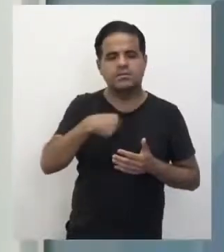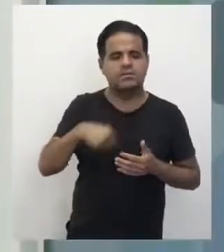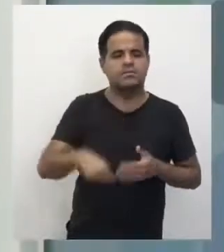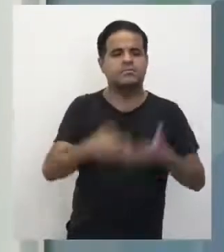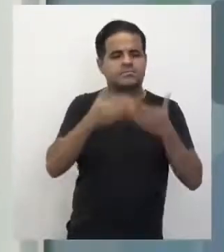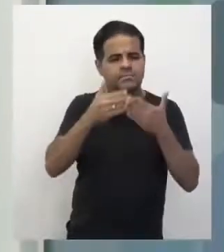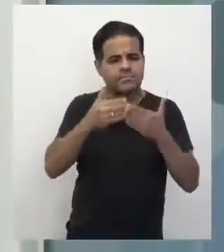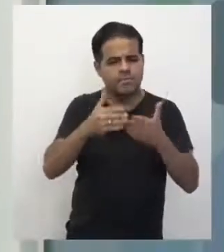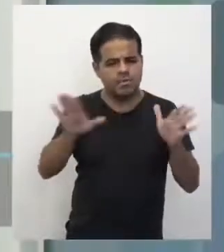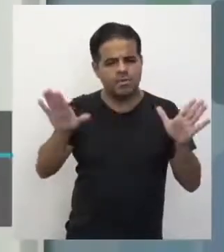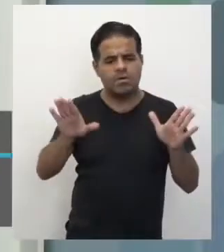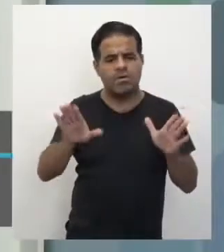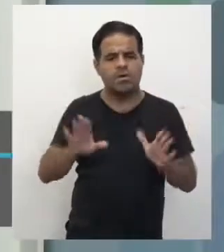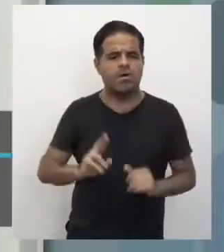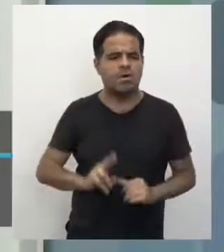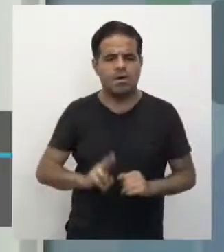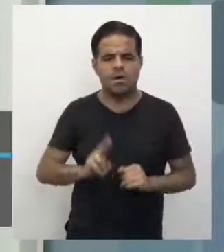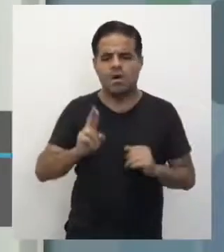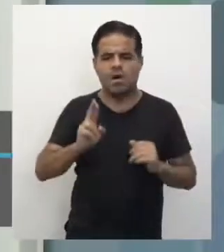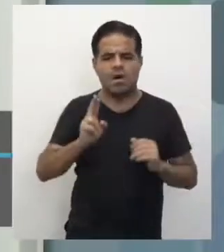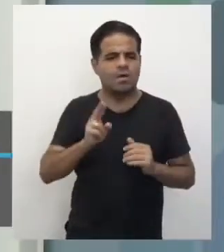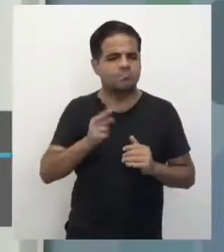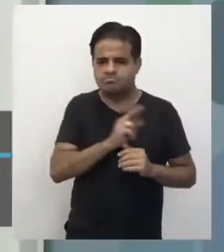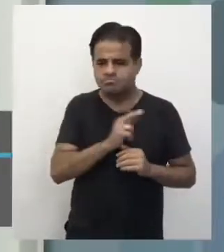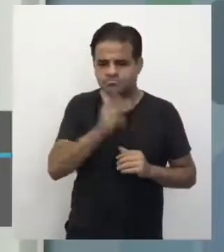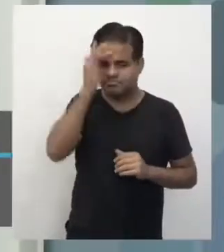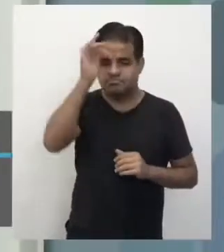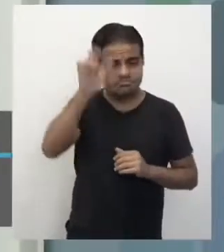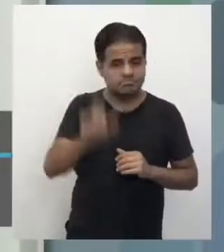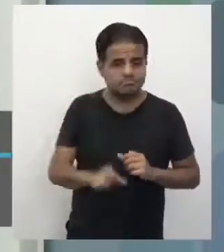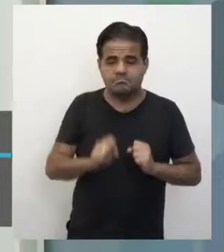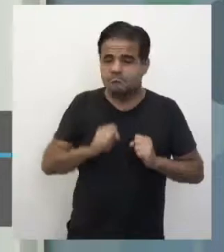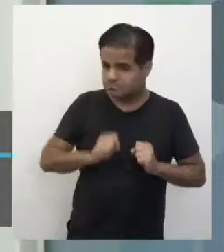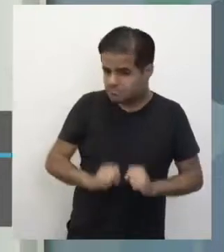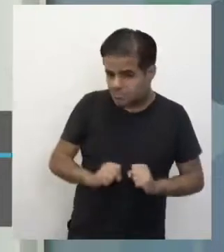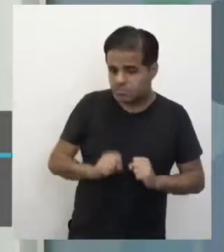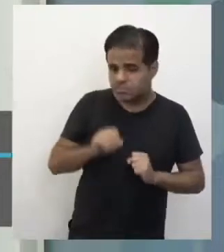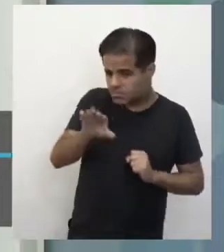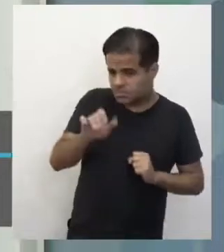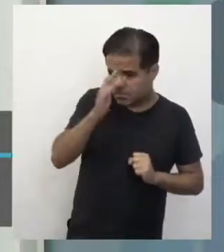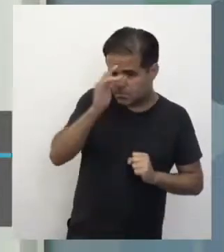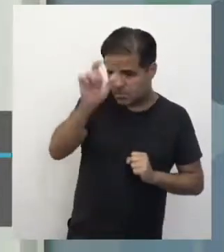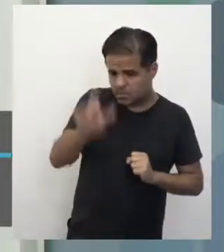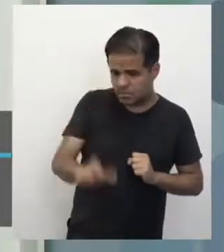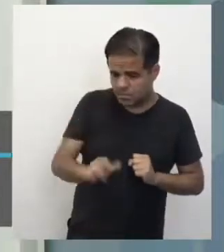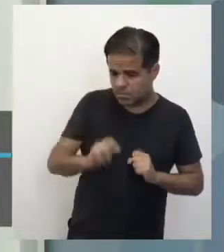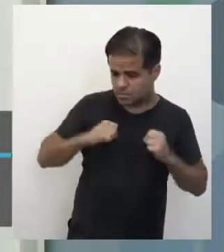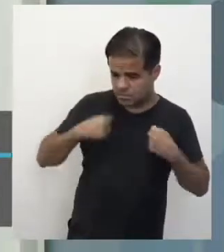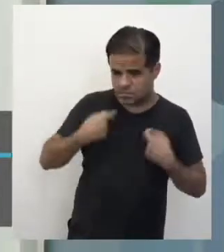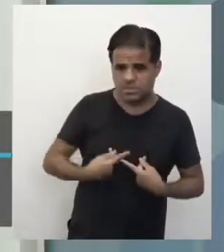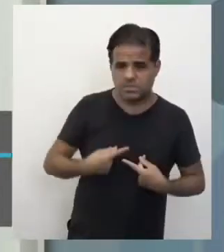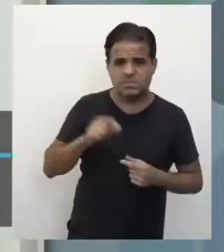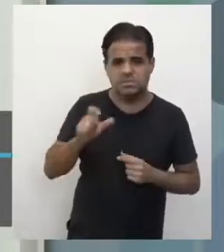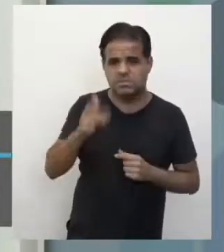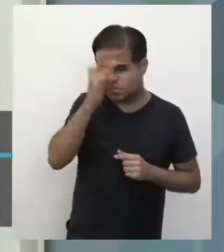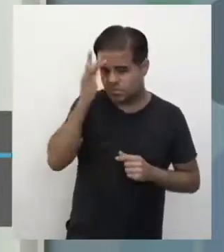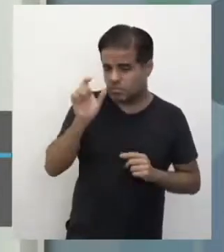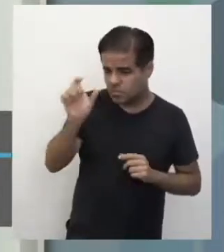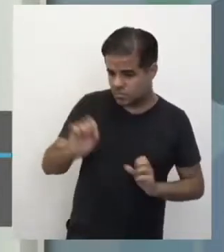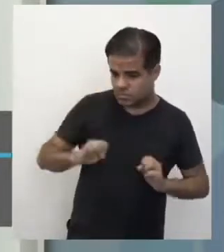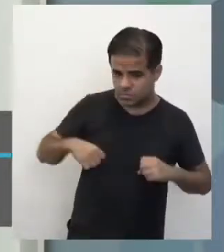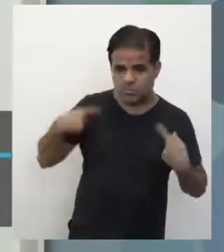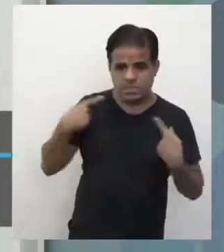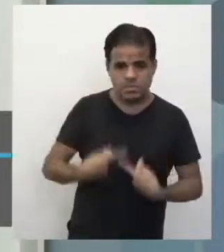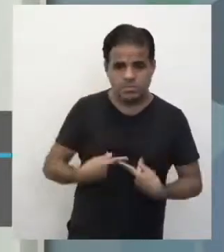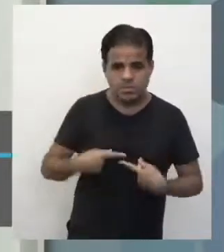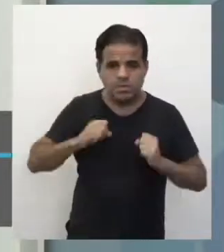dimensão política e racional não existe mais no indivíduo, posso chamar aquele indivíduo ainda de um ser vivo, de um ser humano, melhor